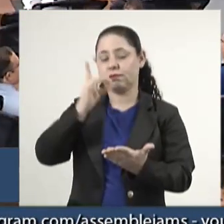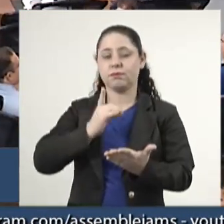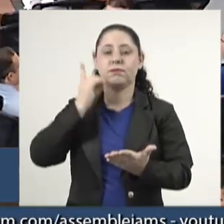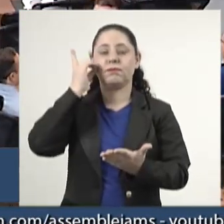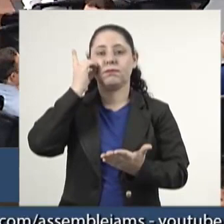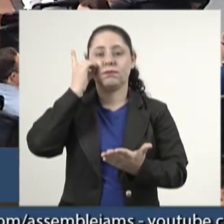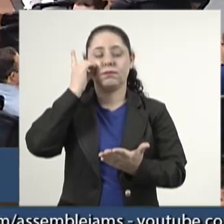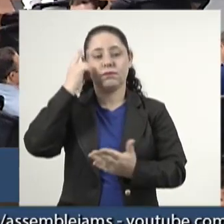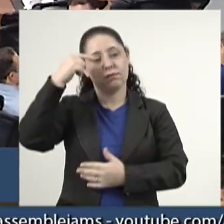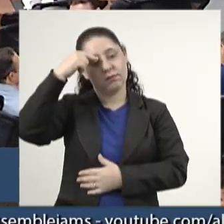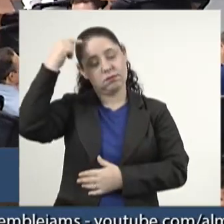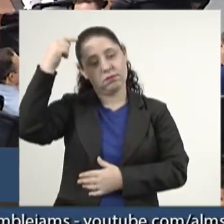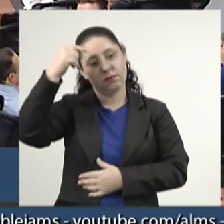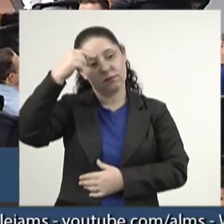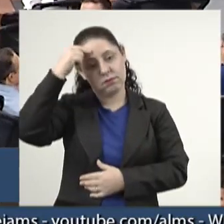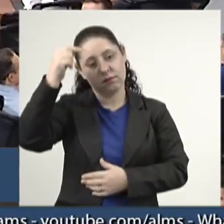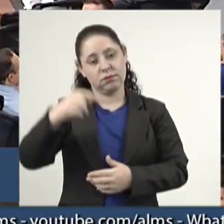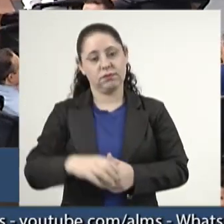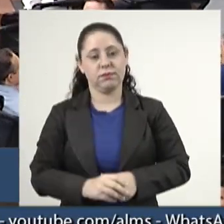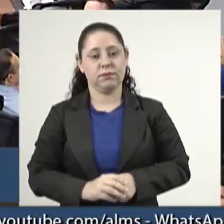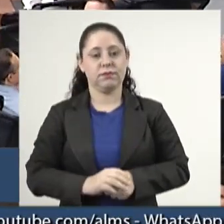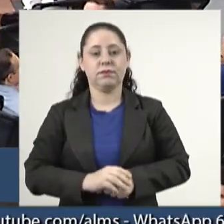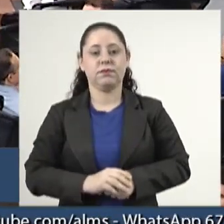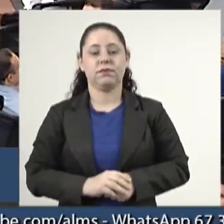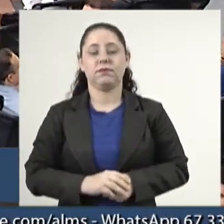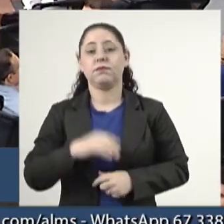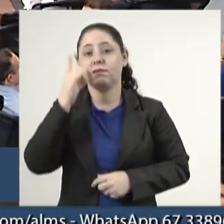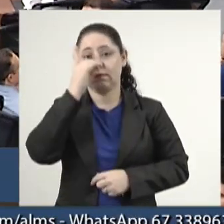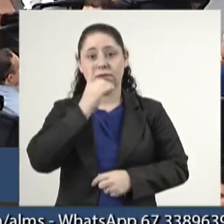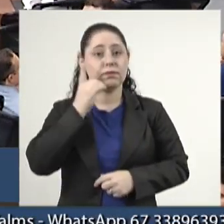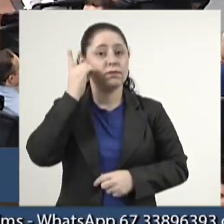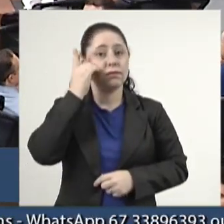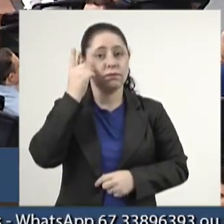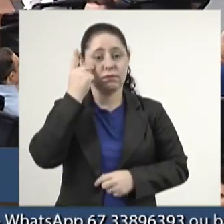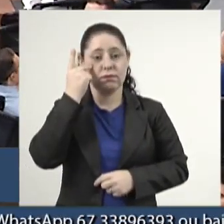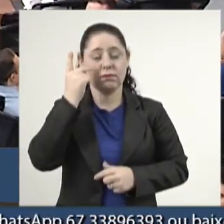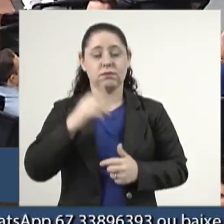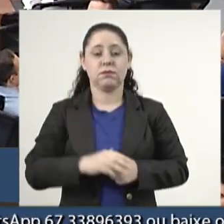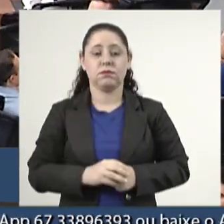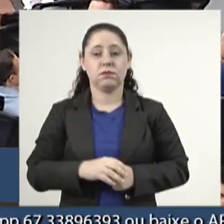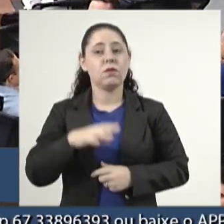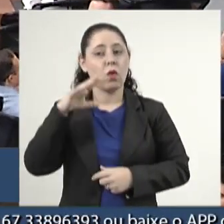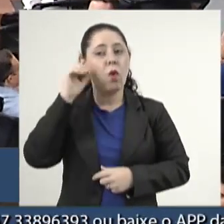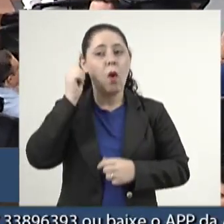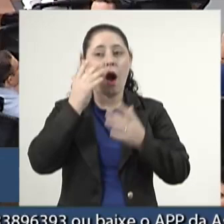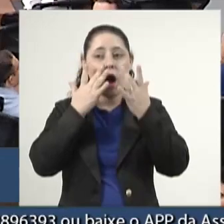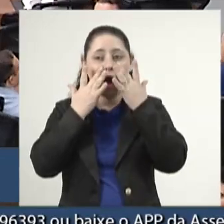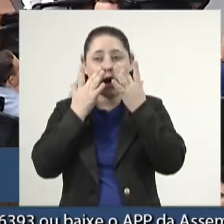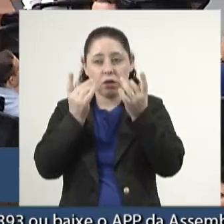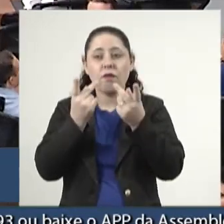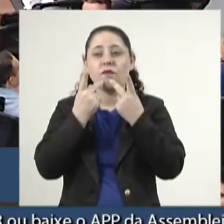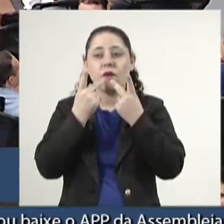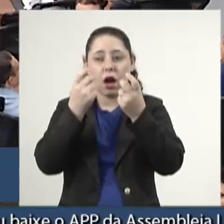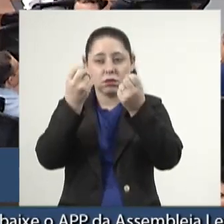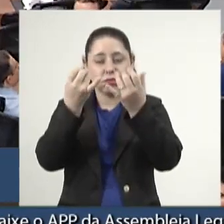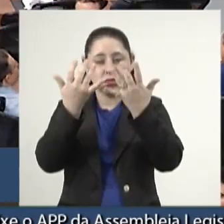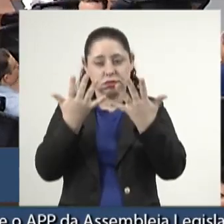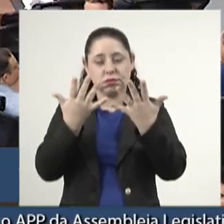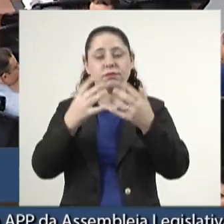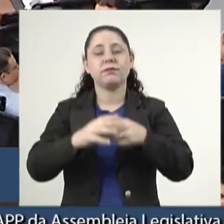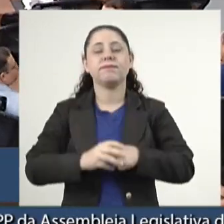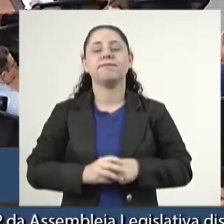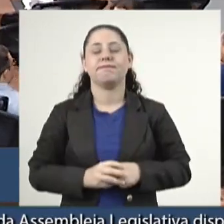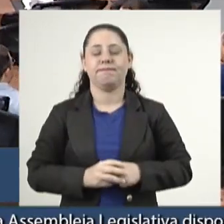colega deputado Zé Teixeira. Deputado Pedro Kemp, eu ouço com muita atenção as colocações de Vossa